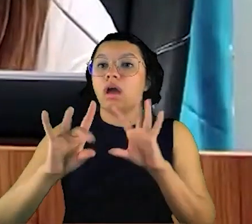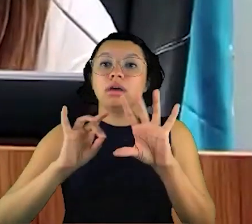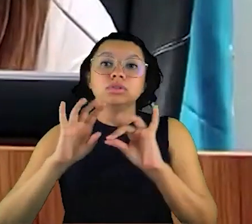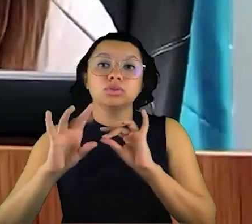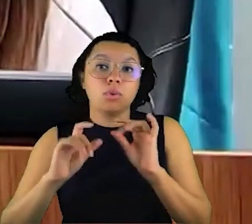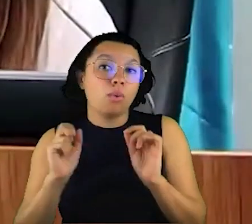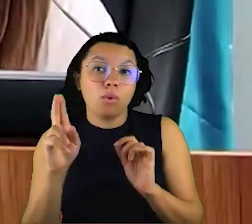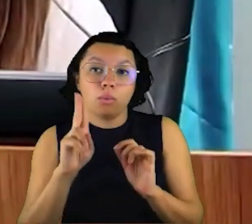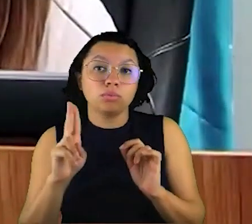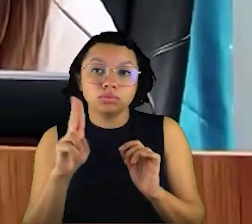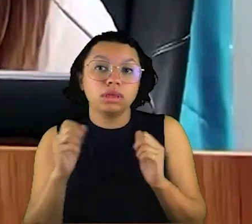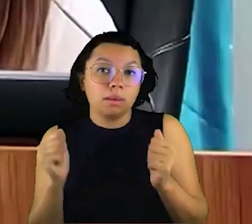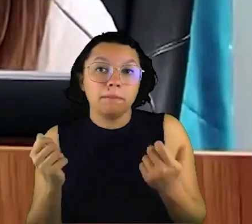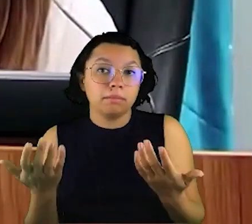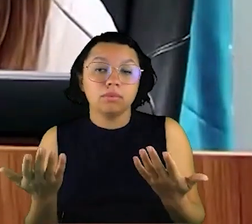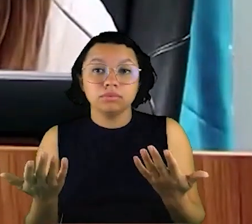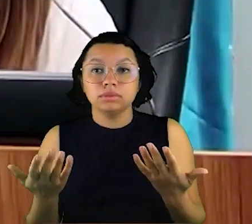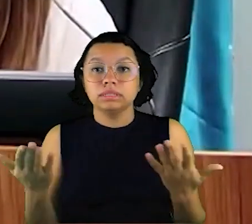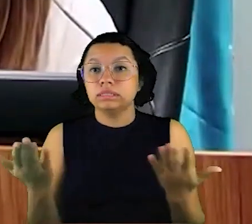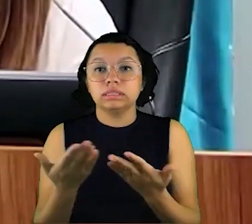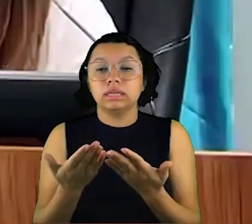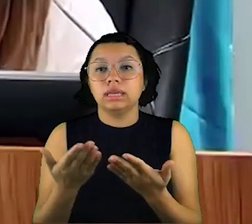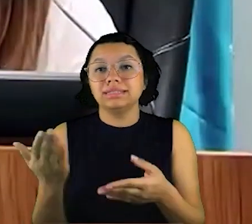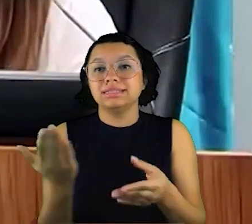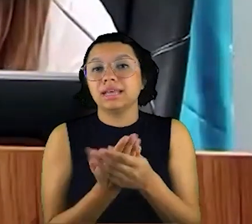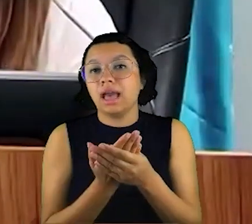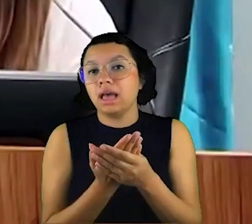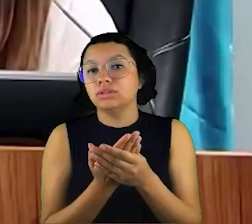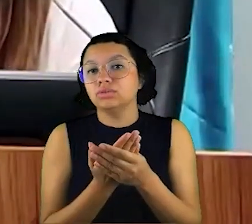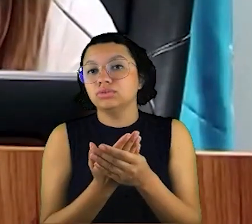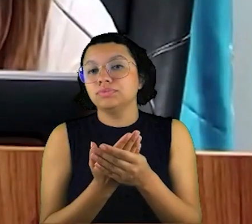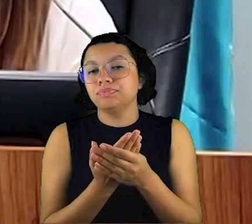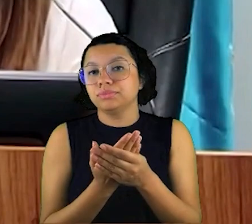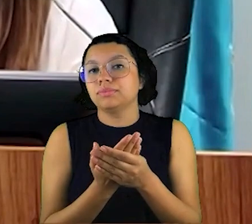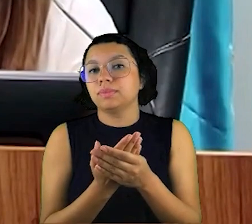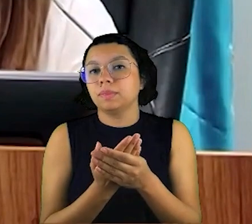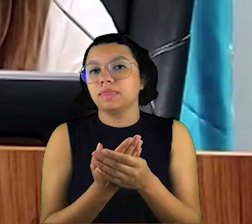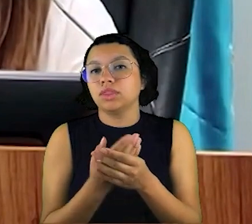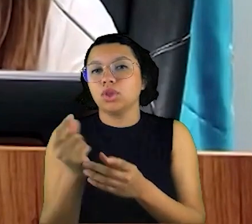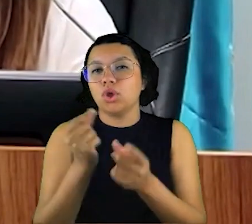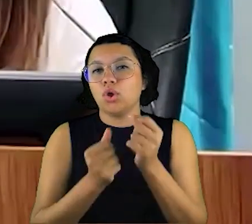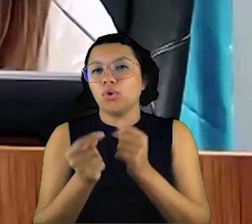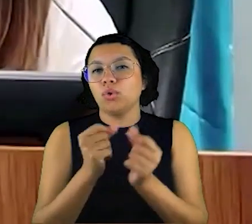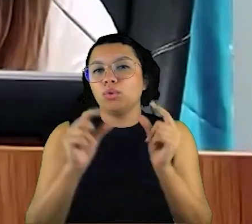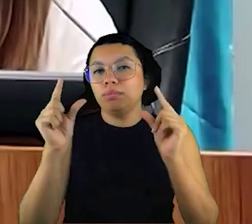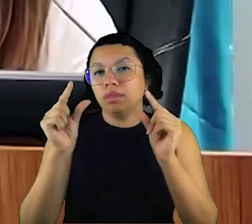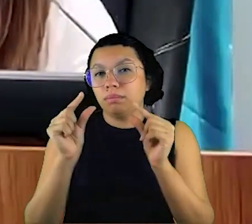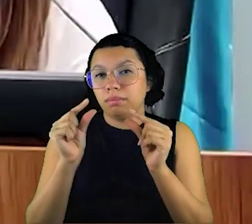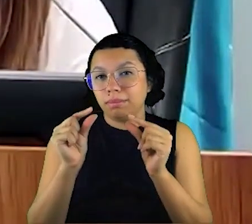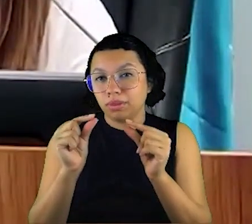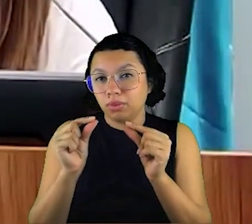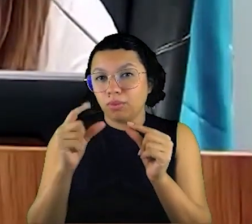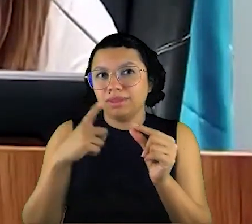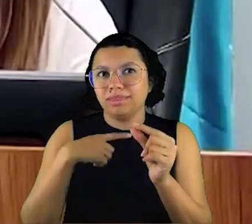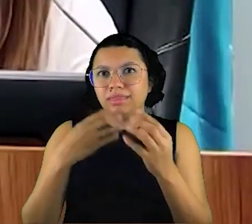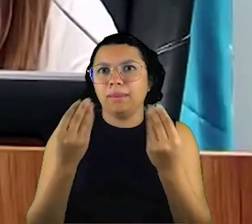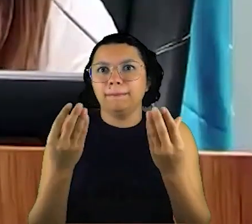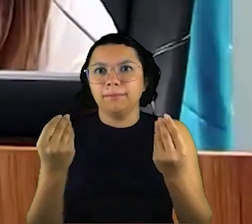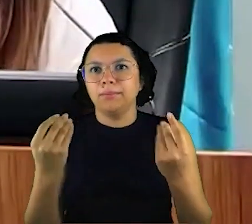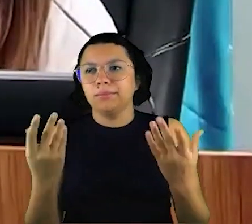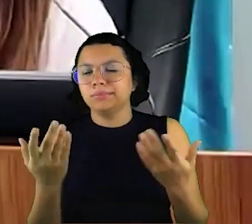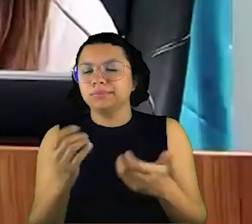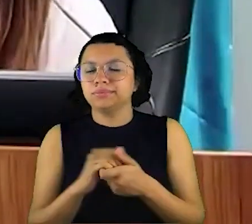que poderia ser usada nesses casos de menor potencial econômico, que são volumosos. Agora,